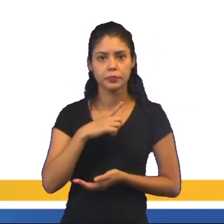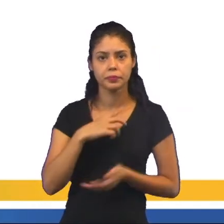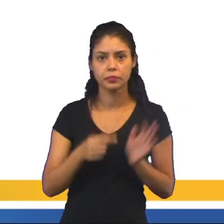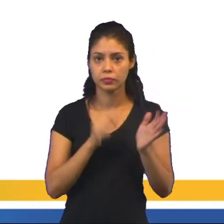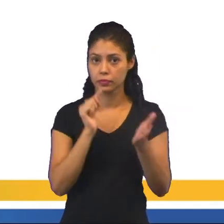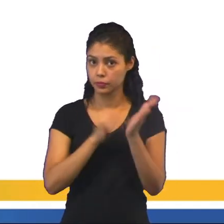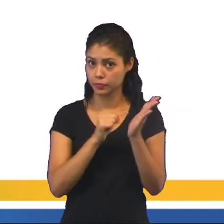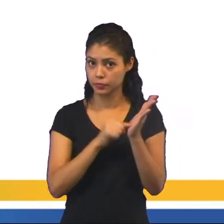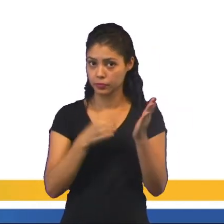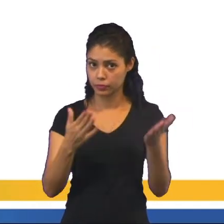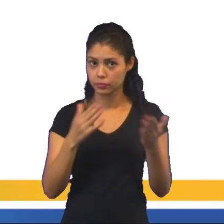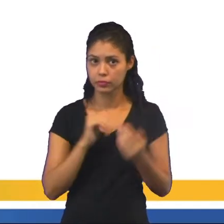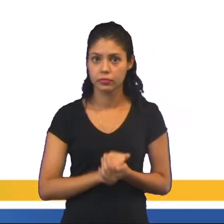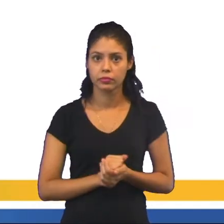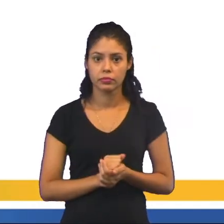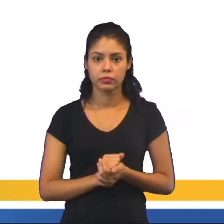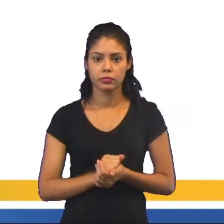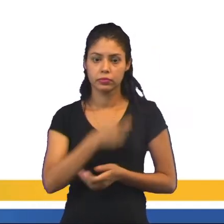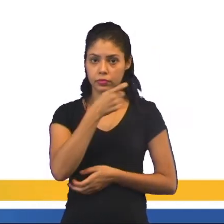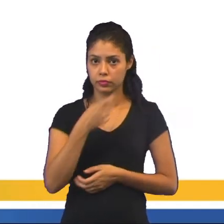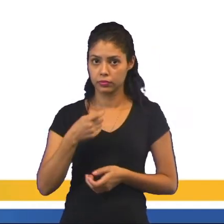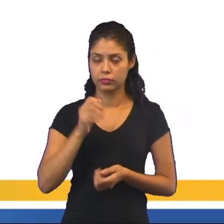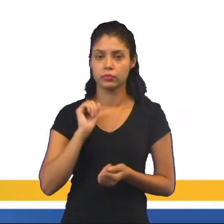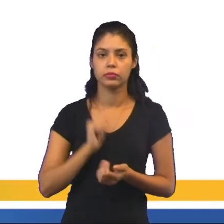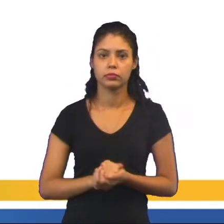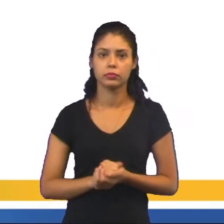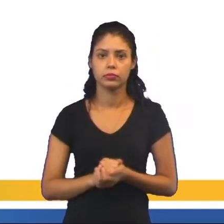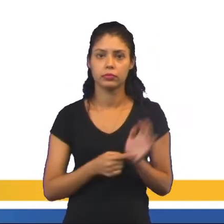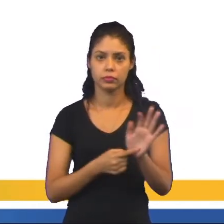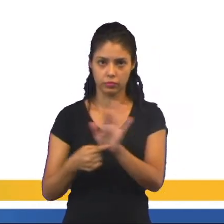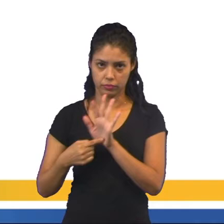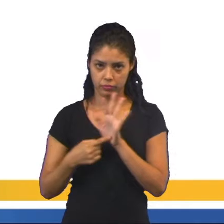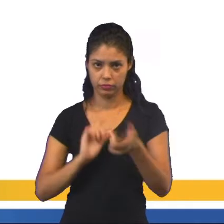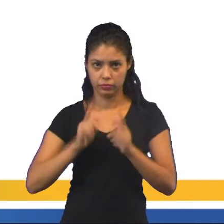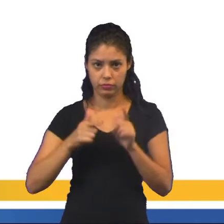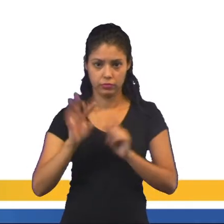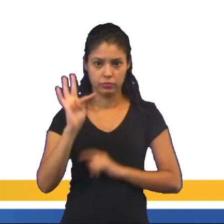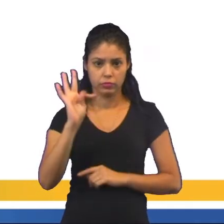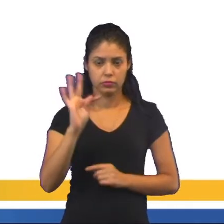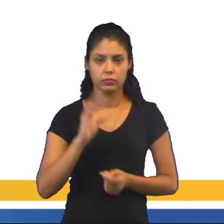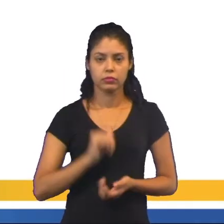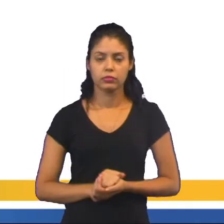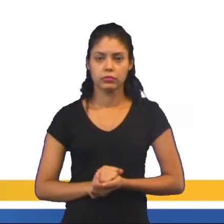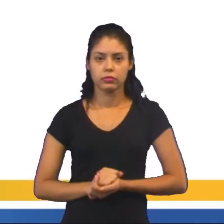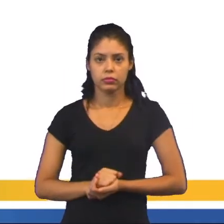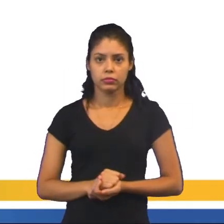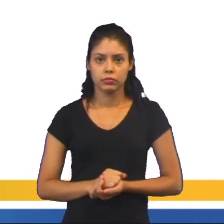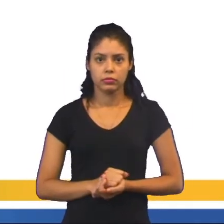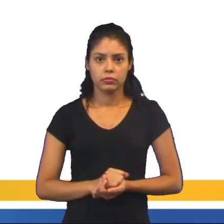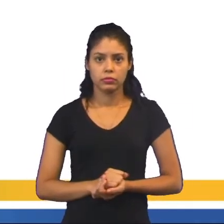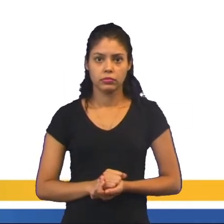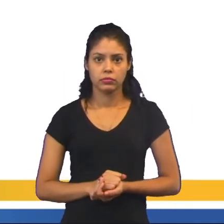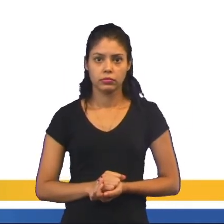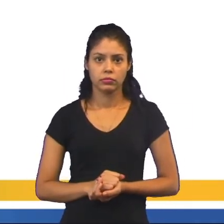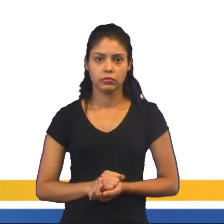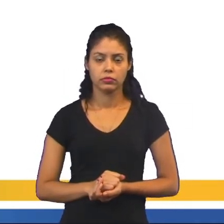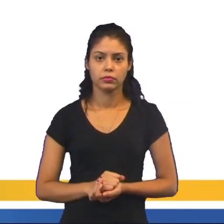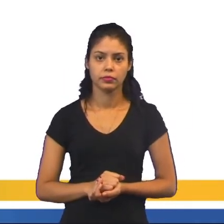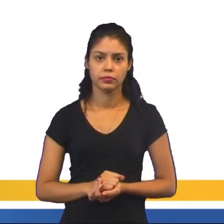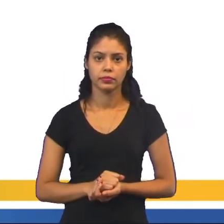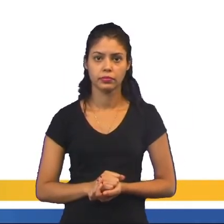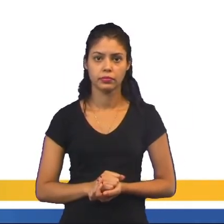sua demarcação. No eixo X, ela é representada pela letra T, nesse caso aí, tá? E